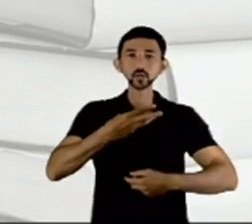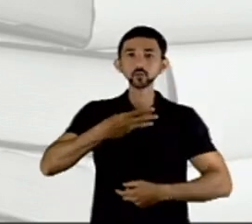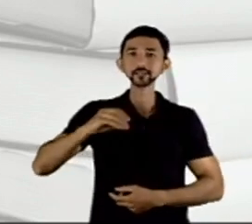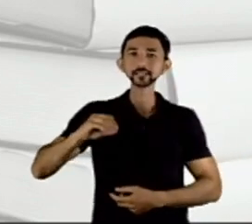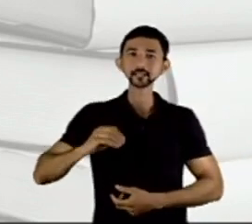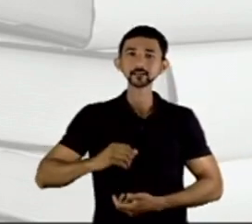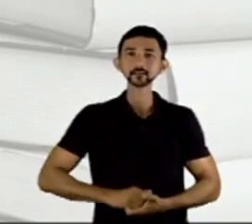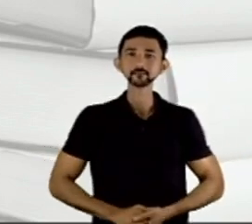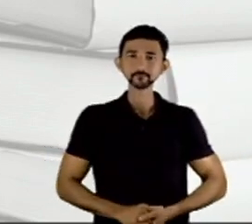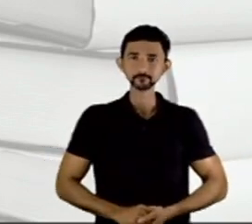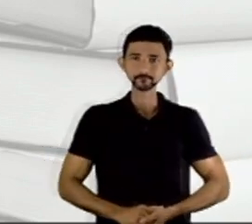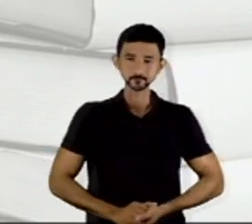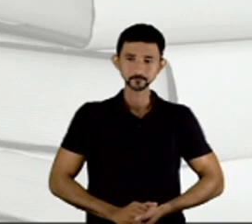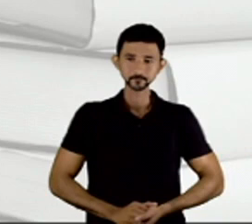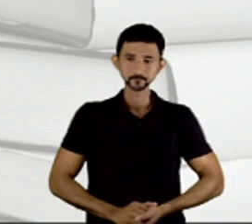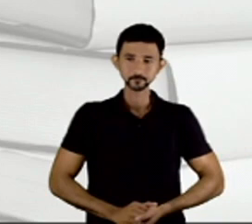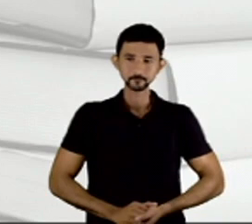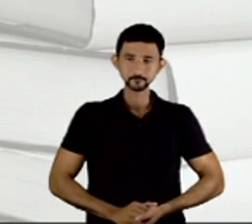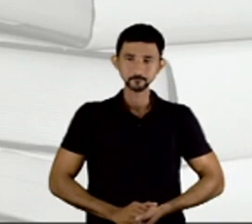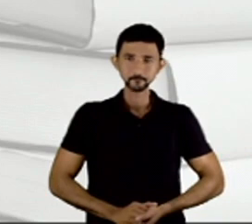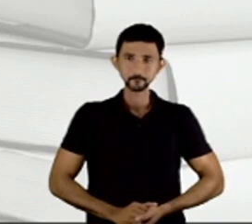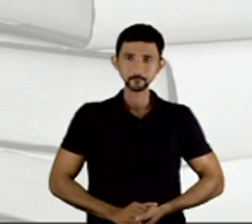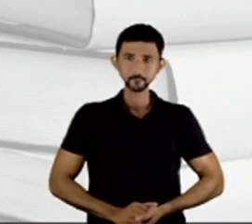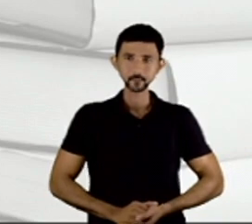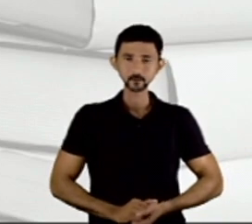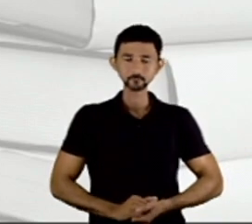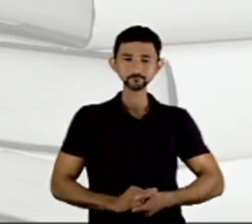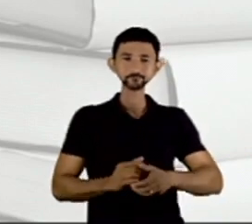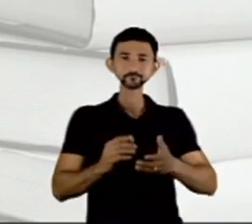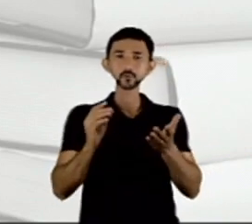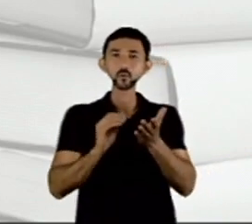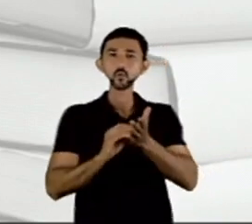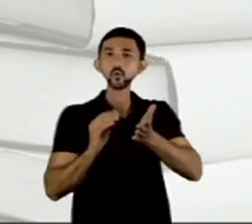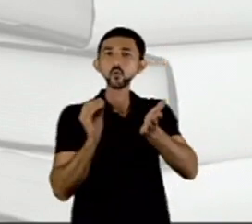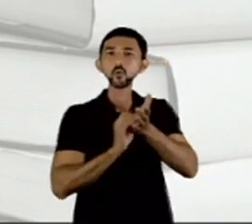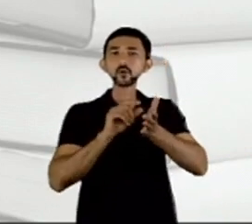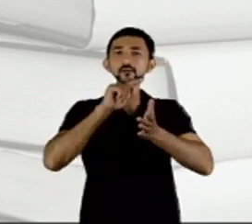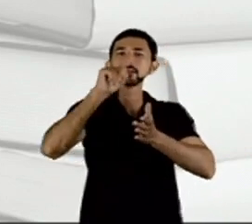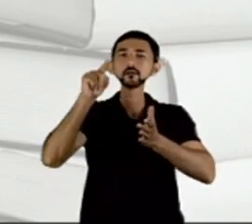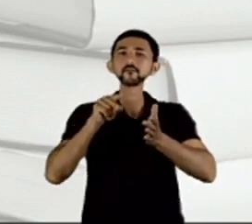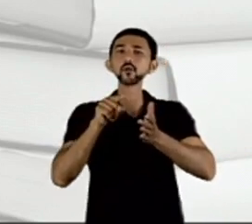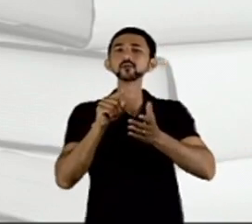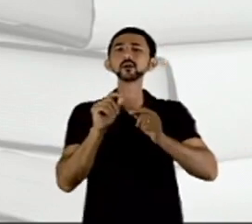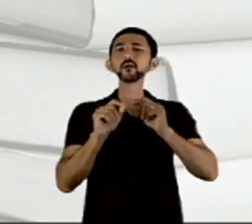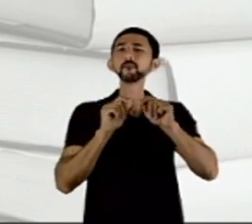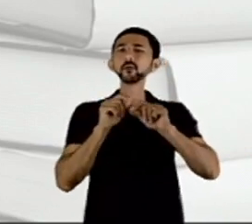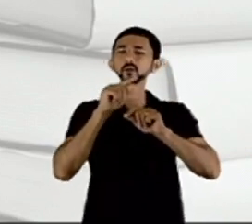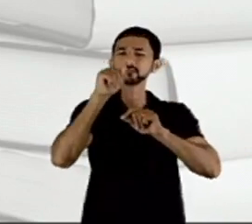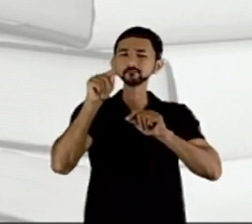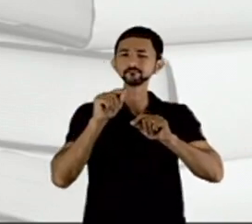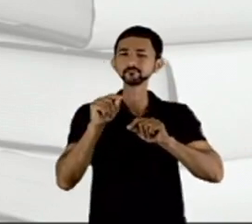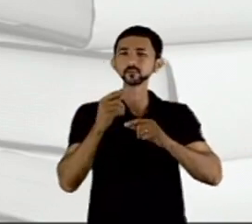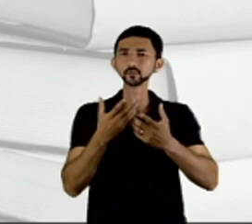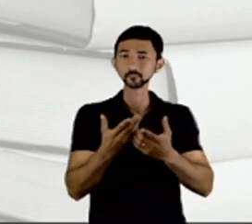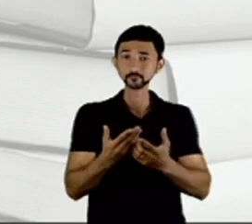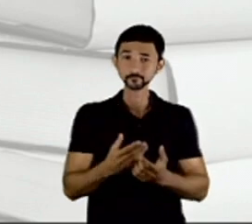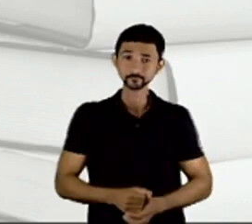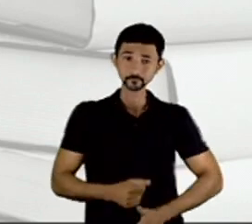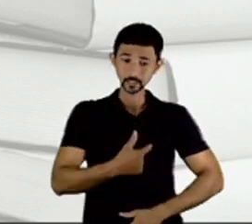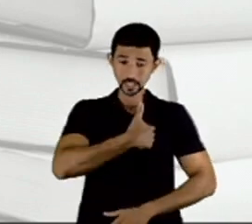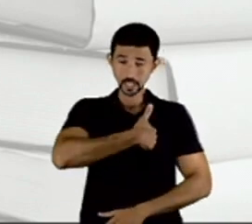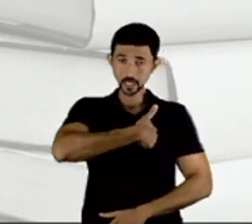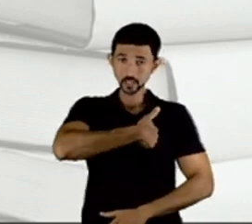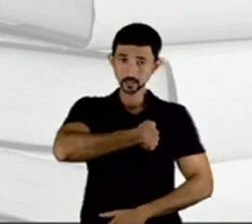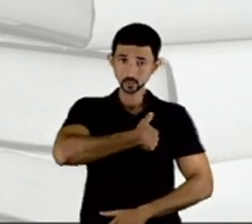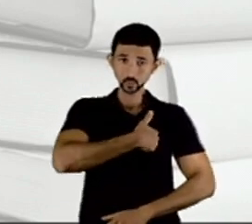30. Revolução de 30. Por que eu coloquei essa interrogação aqui em cima na Revolução de 30? Porque o Getúlio